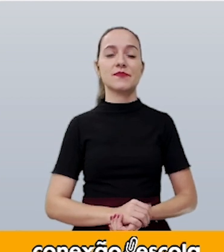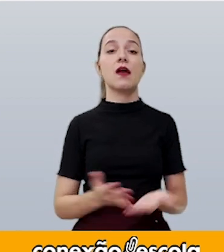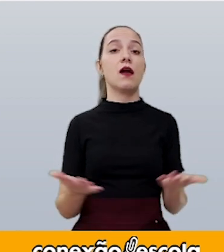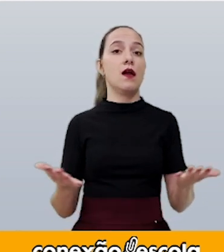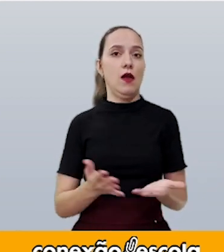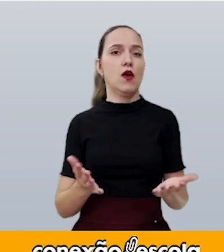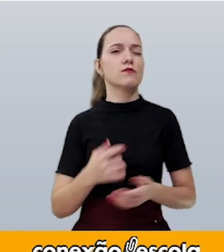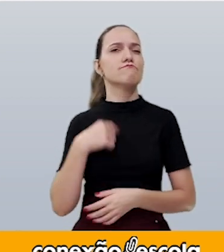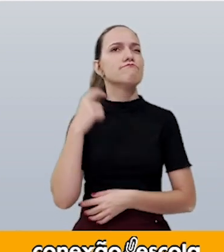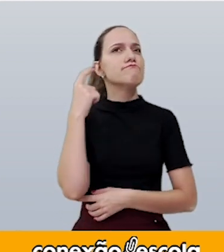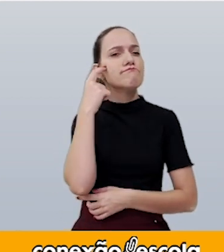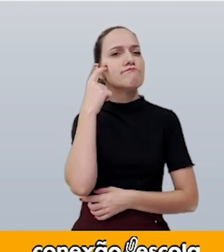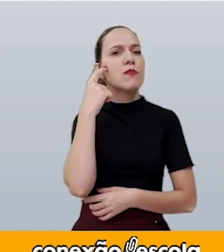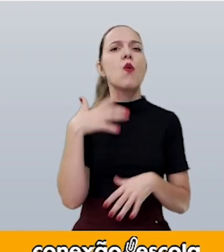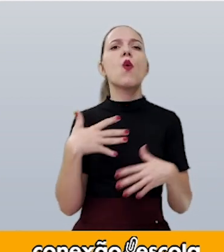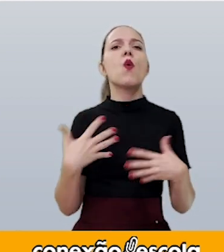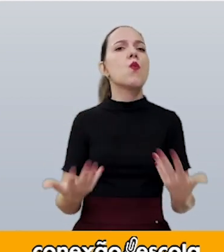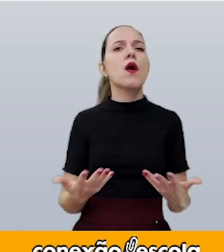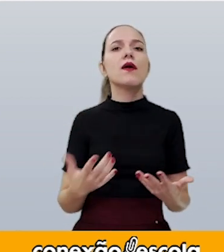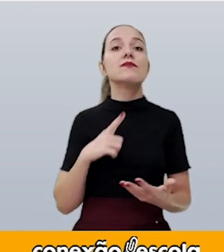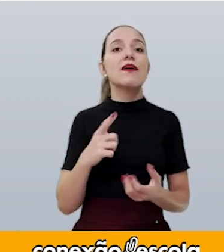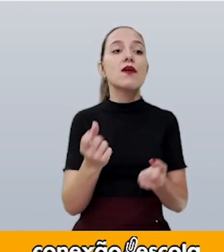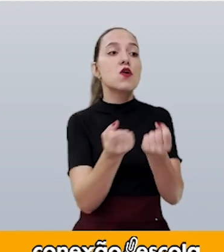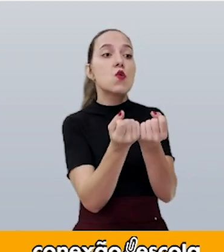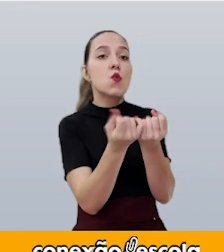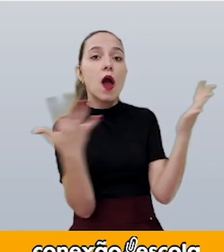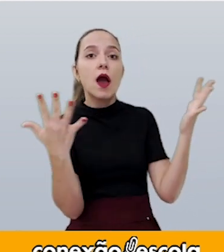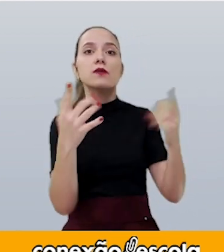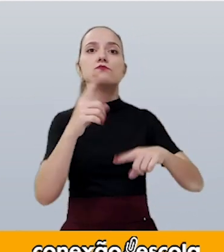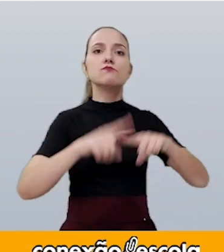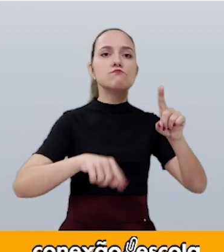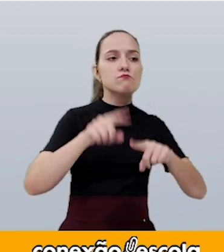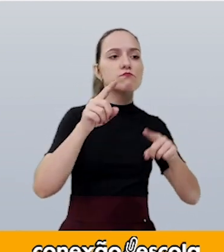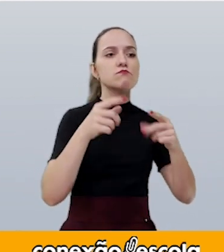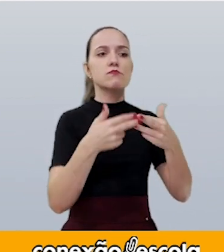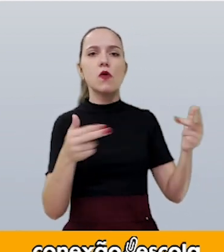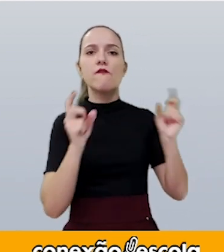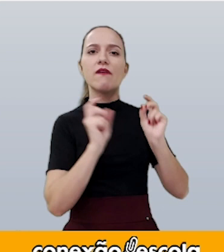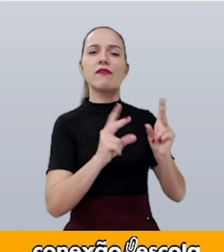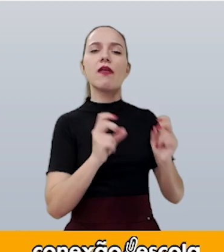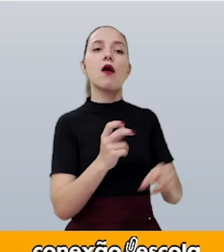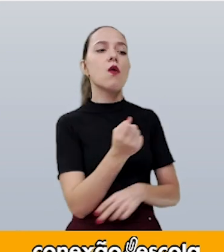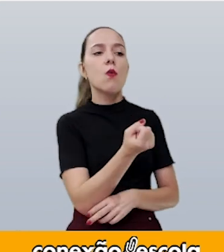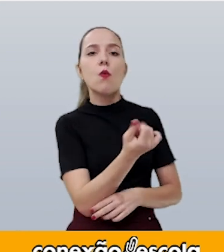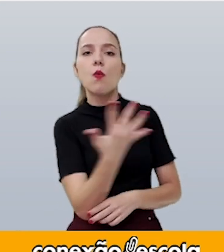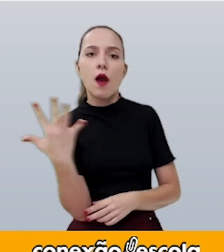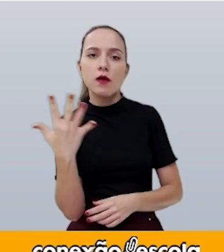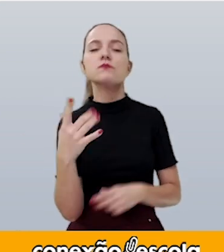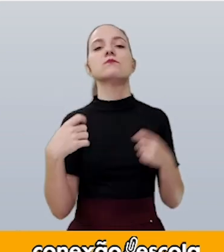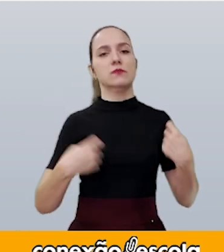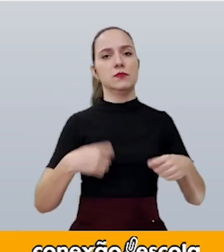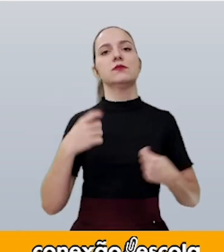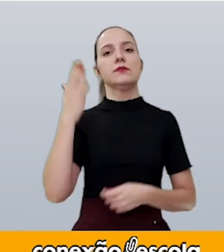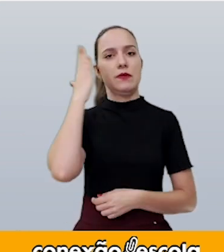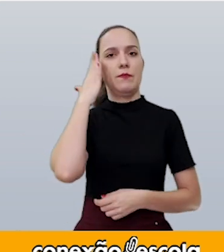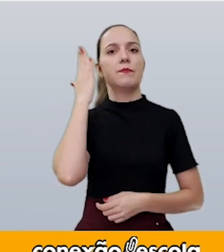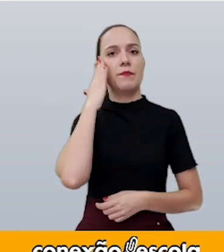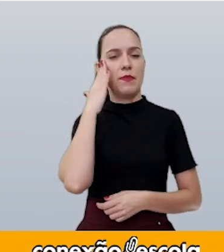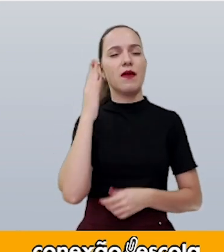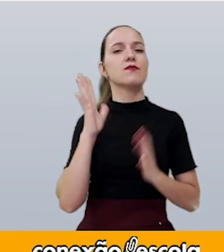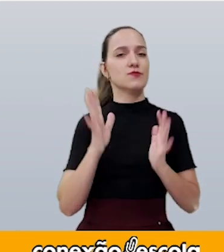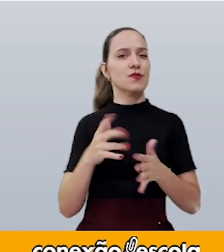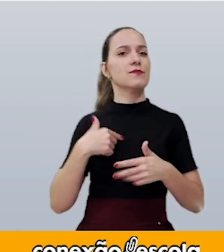é: quantos produtos nós temos? Também está incluso nos dados que eu li